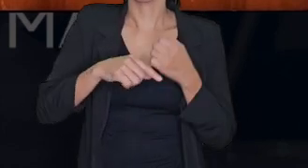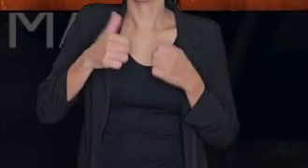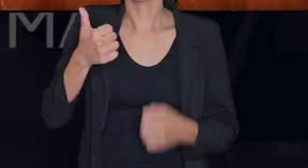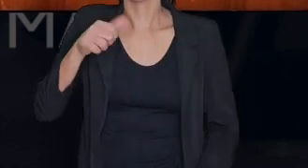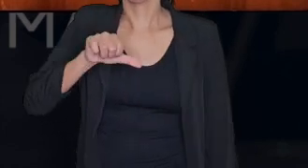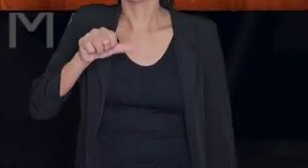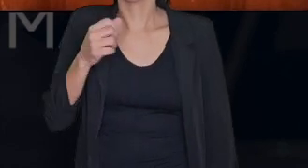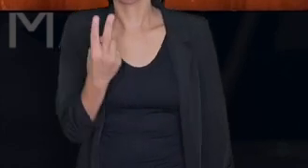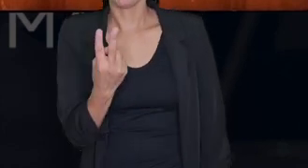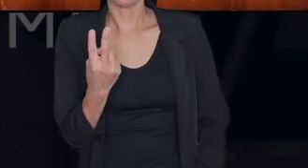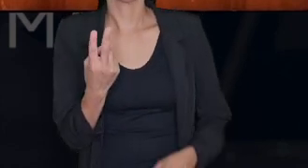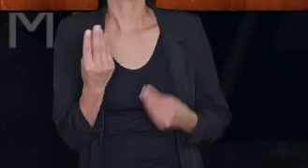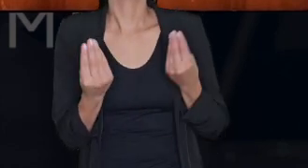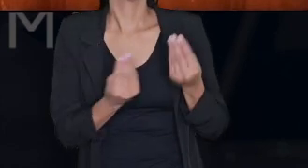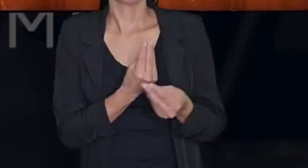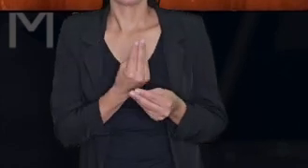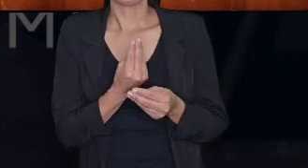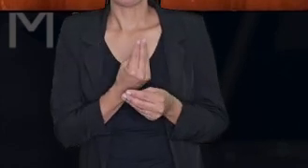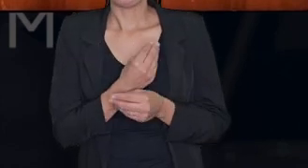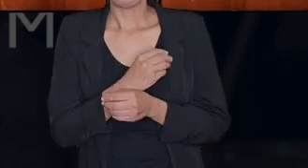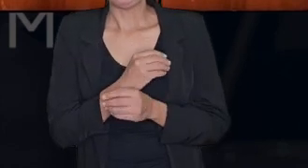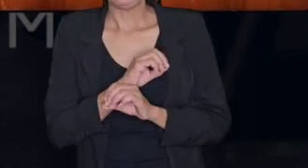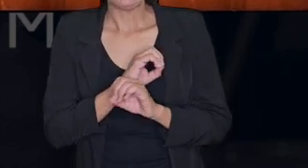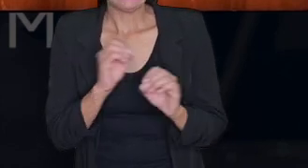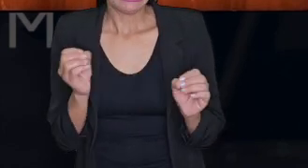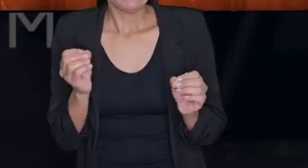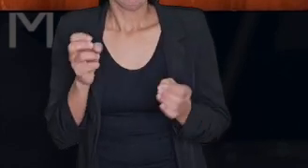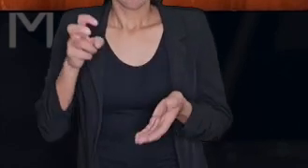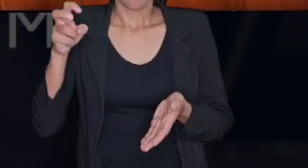artigo 192. Nenhuma sentença